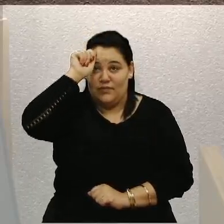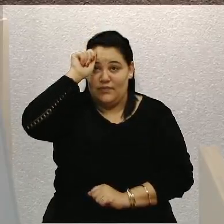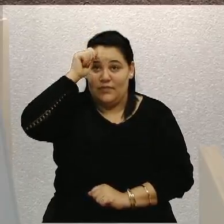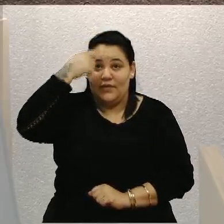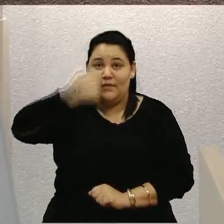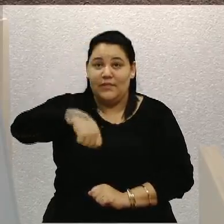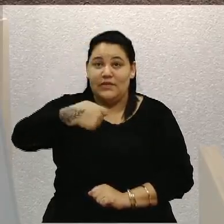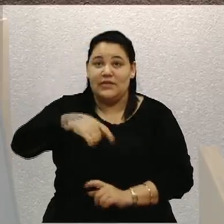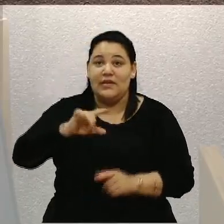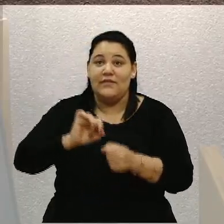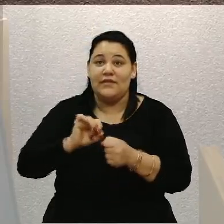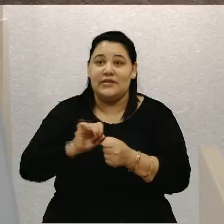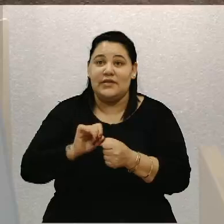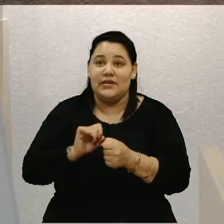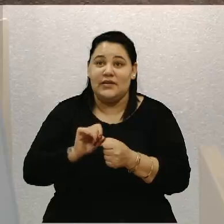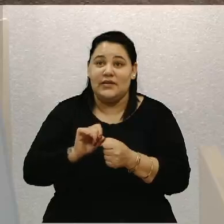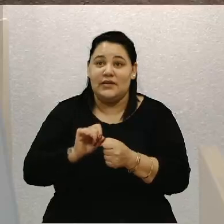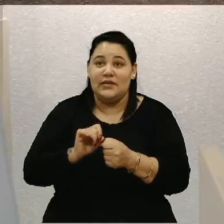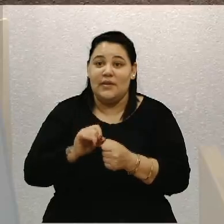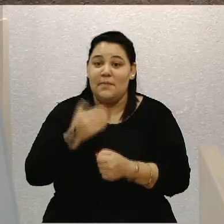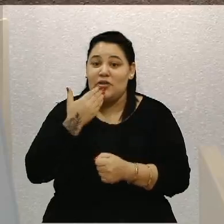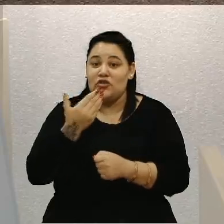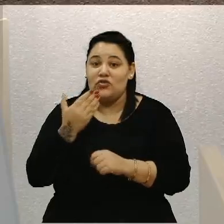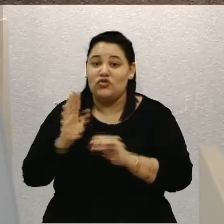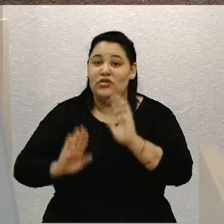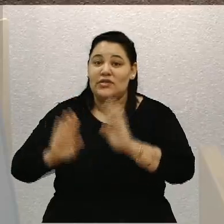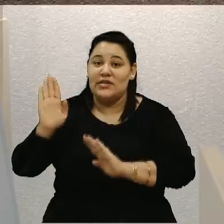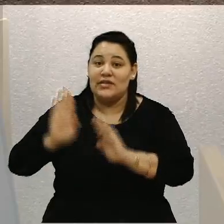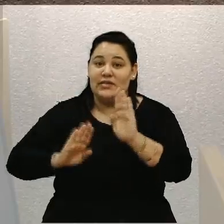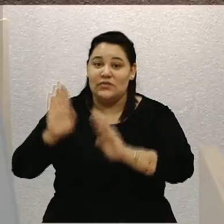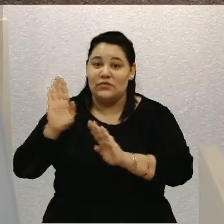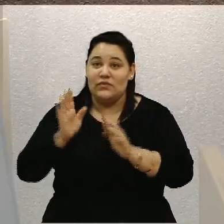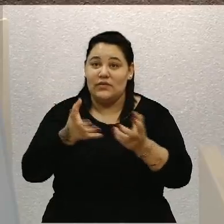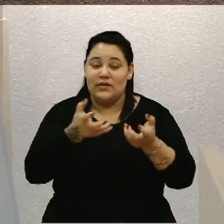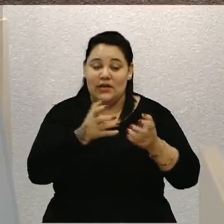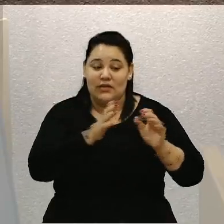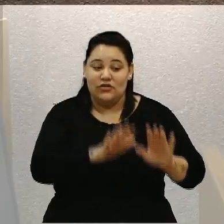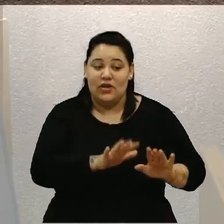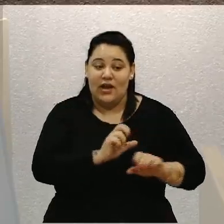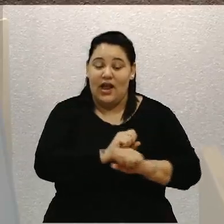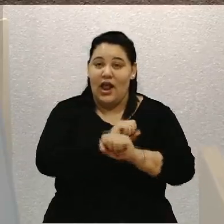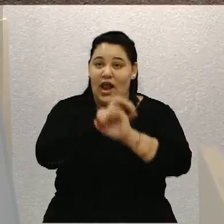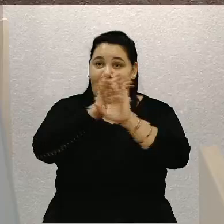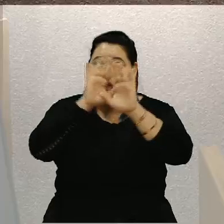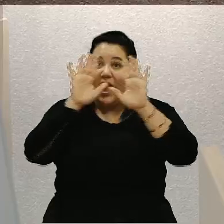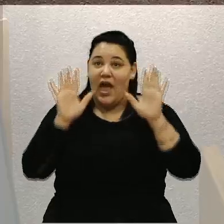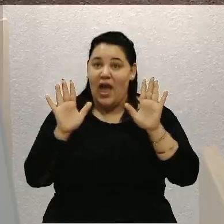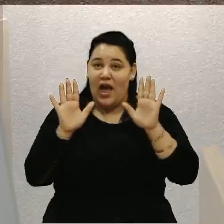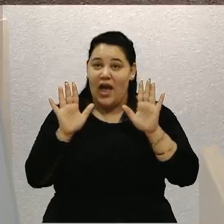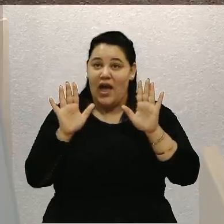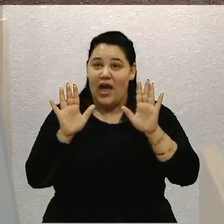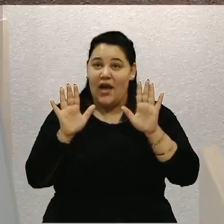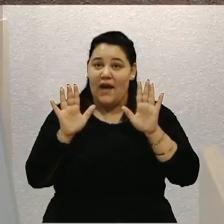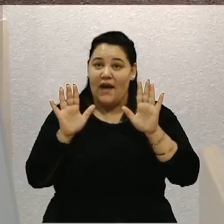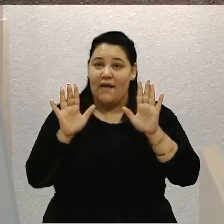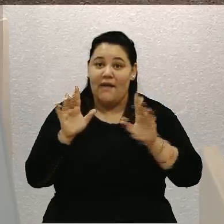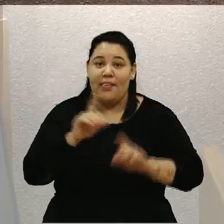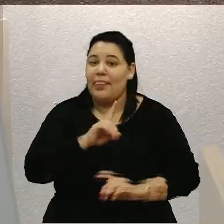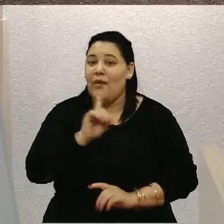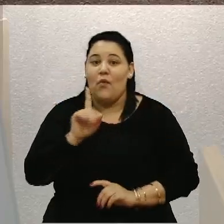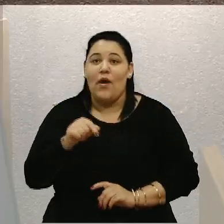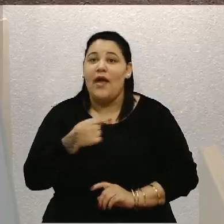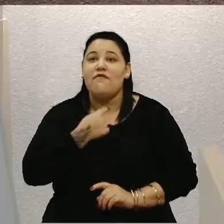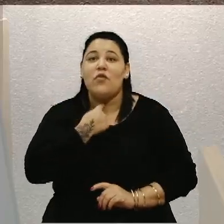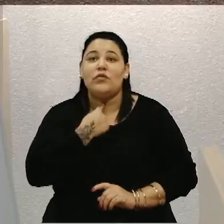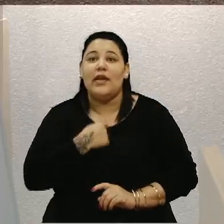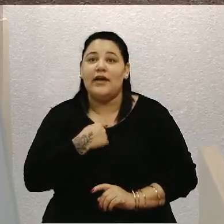processos licitatórios. Então, o que eu quero deixar claro é que não é uma vontade do prefeito A, B ou C